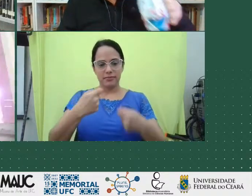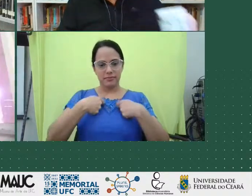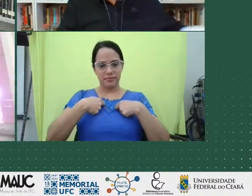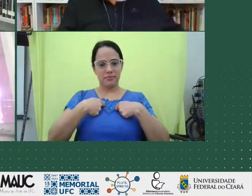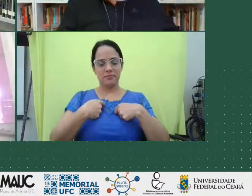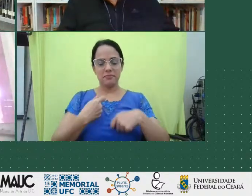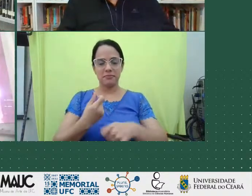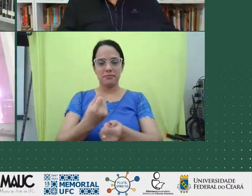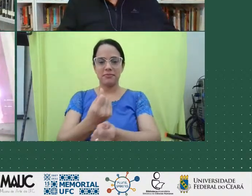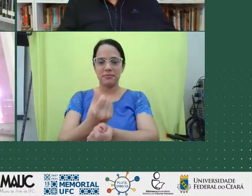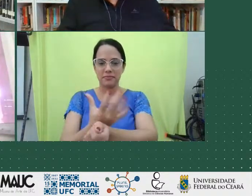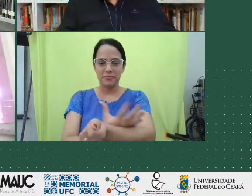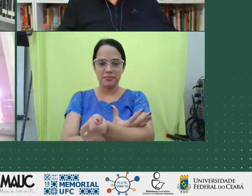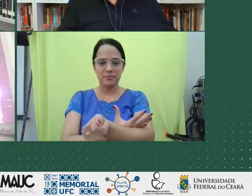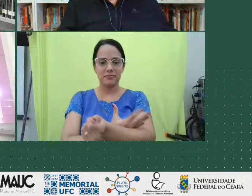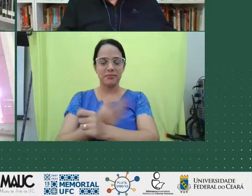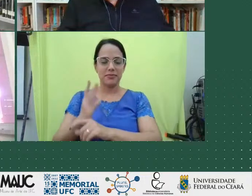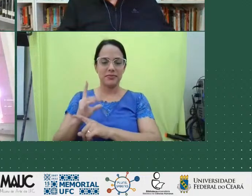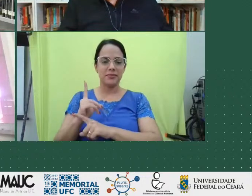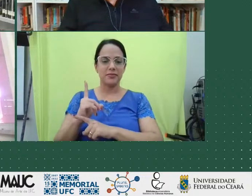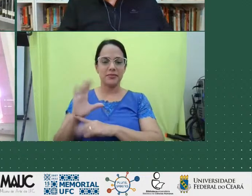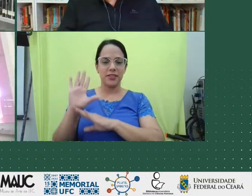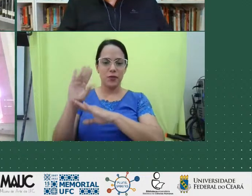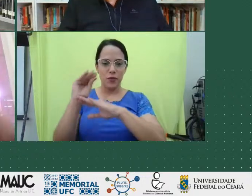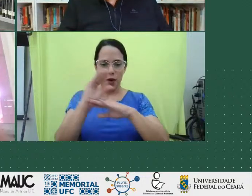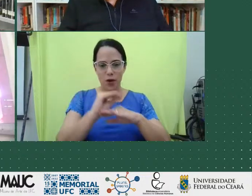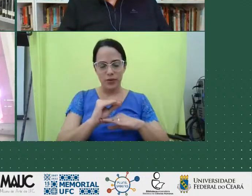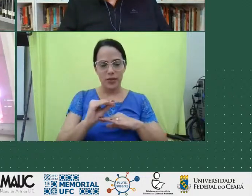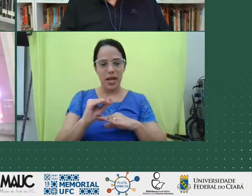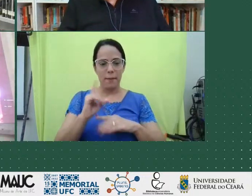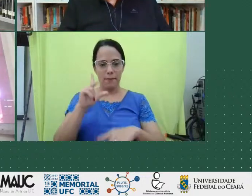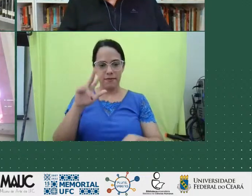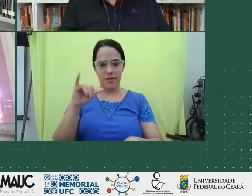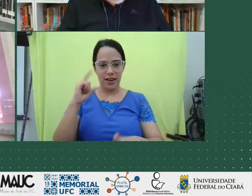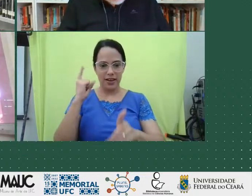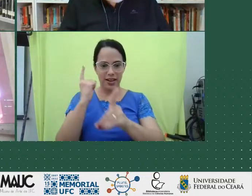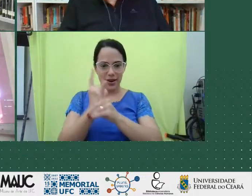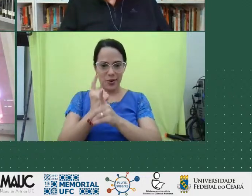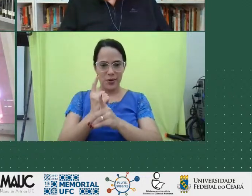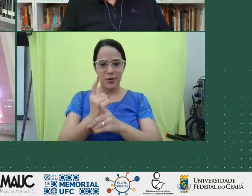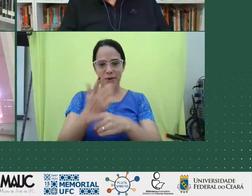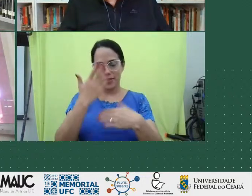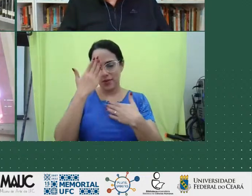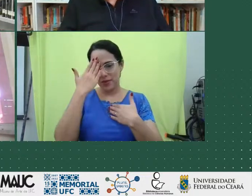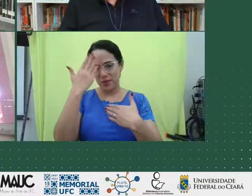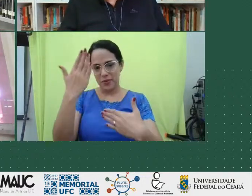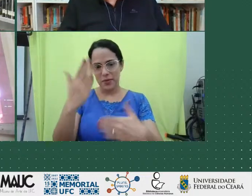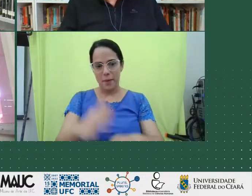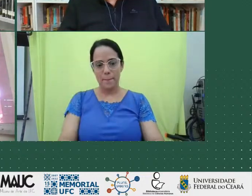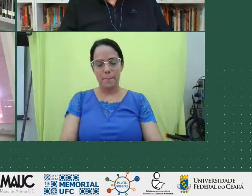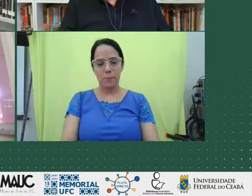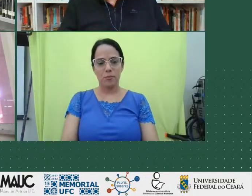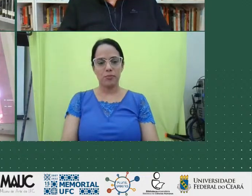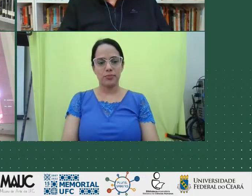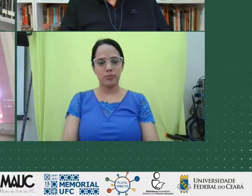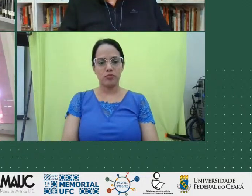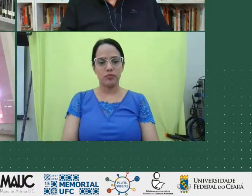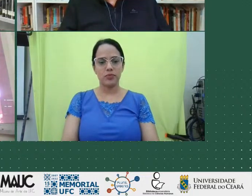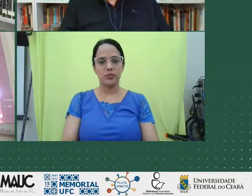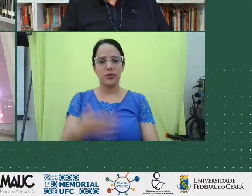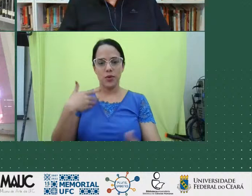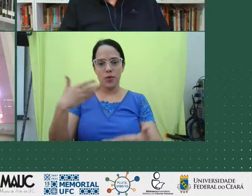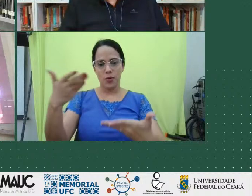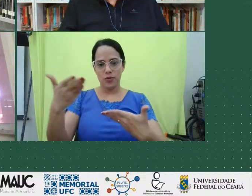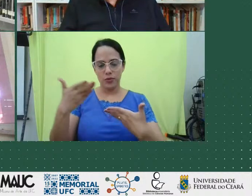com essas últimas fotos, né? E a gente vai se encontrar, viu? Muito obrigada. Gente, eu convidei o professor Marcelo